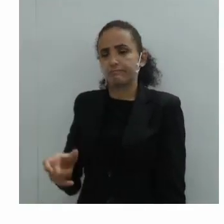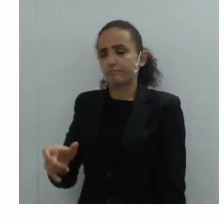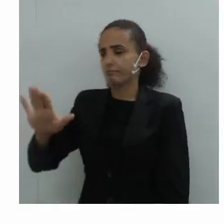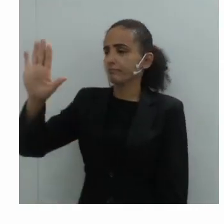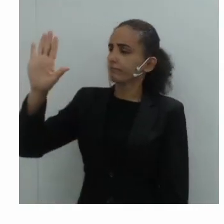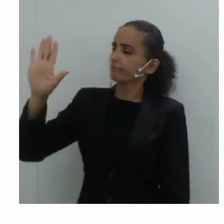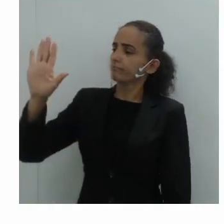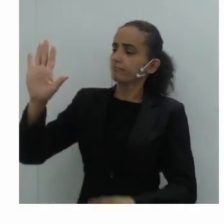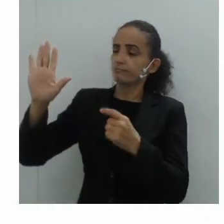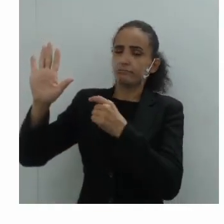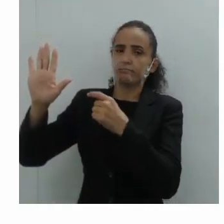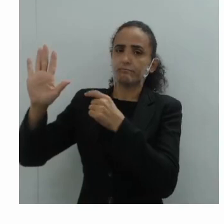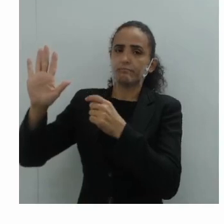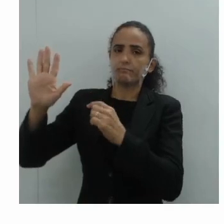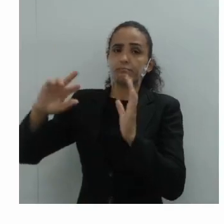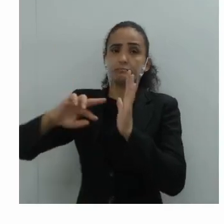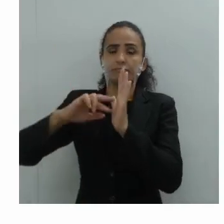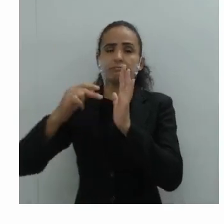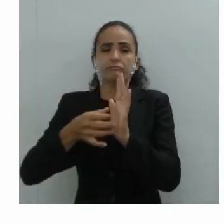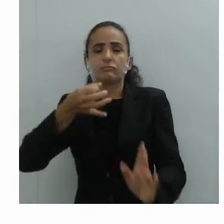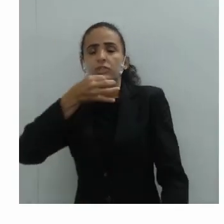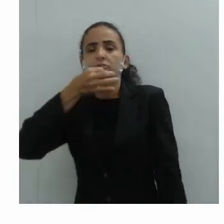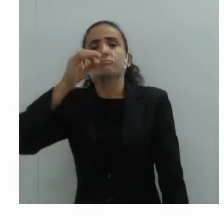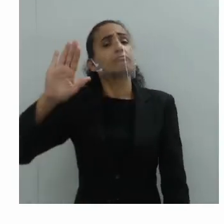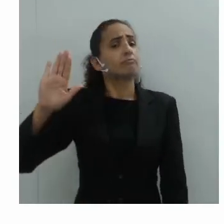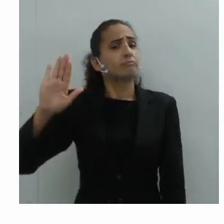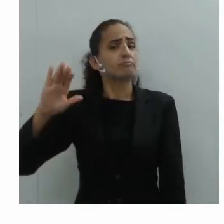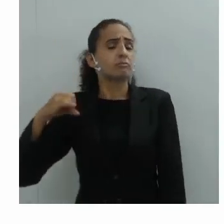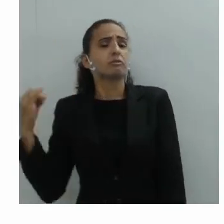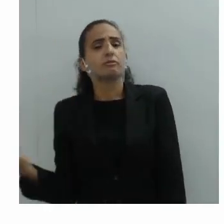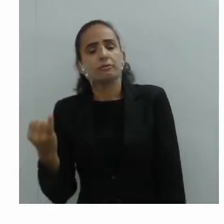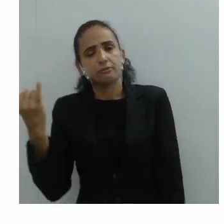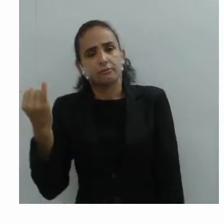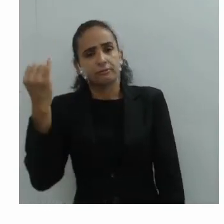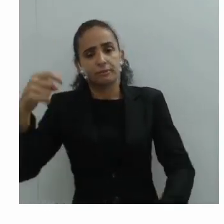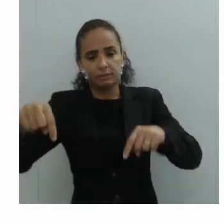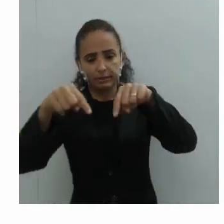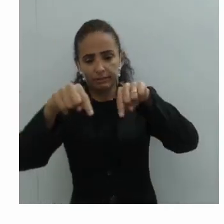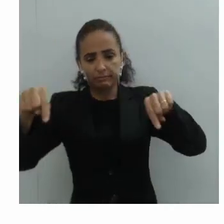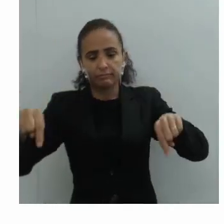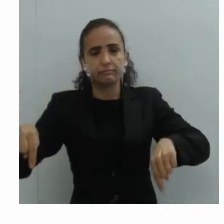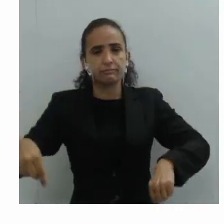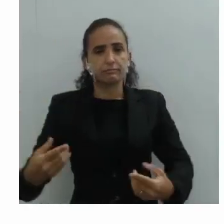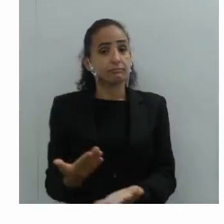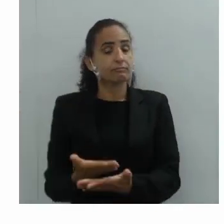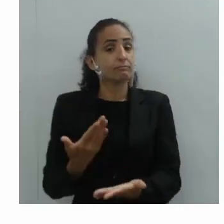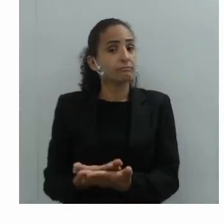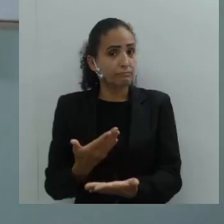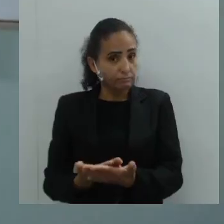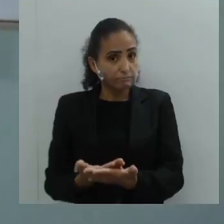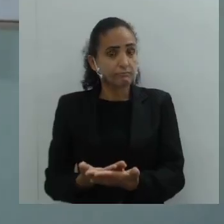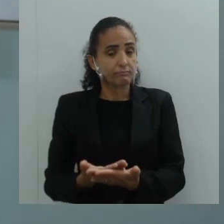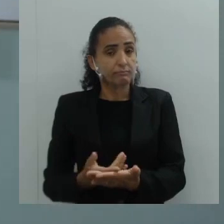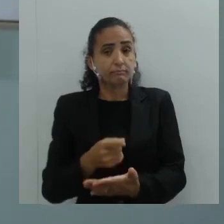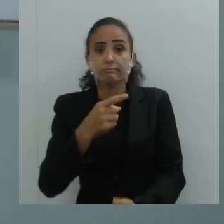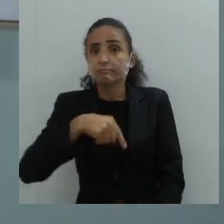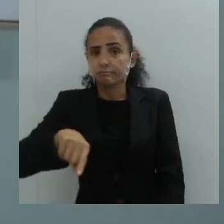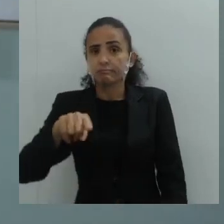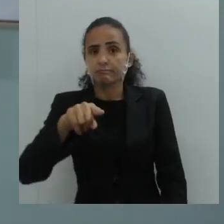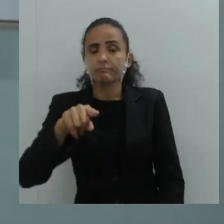cidadão, certo? Que ele é membro do Estado. Então é importante, em sala de aula, prezado estudante,